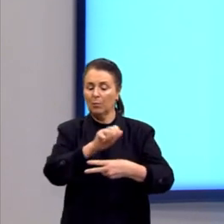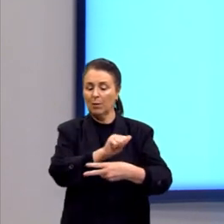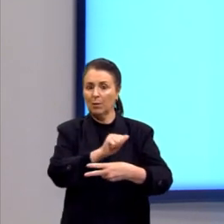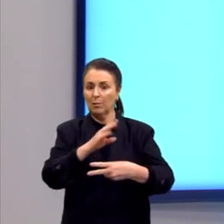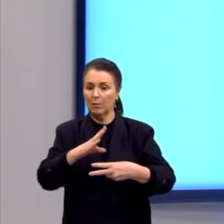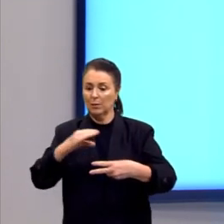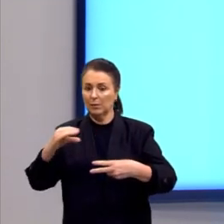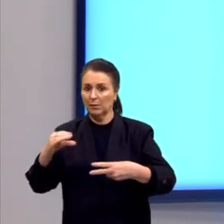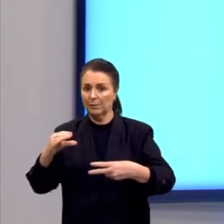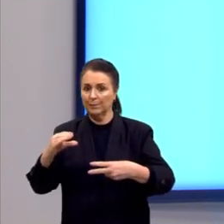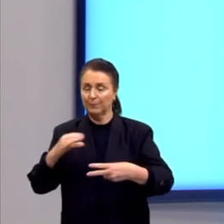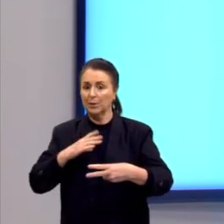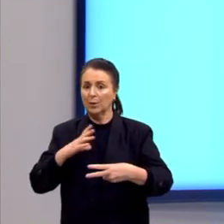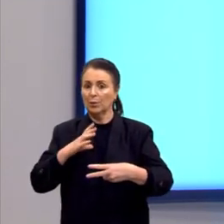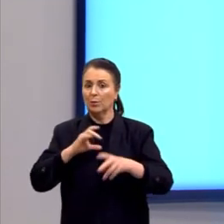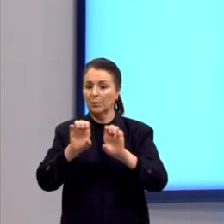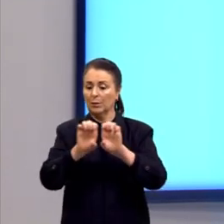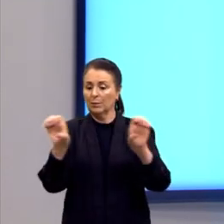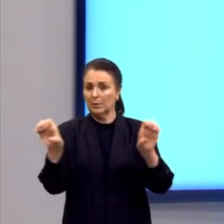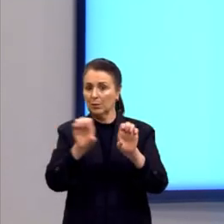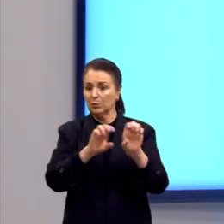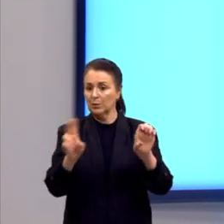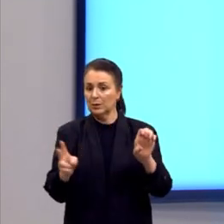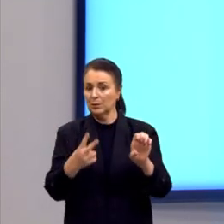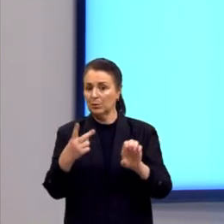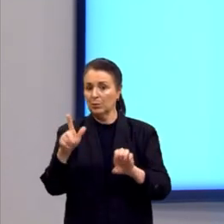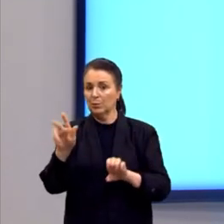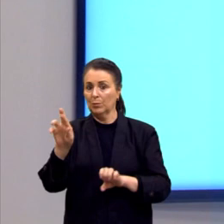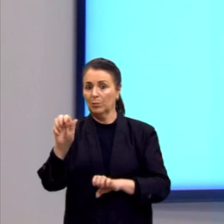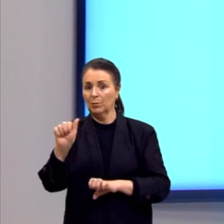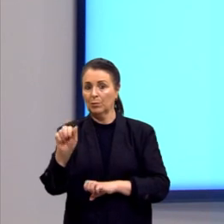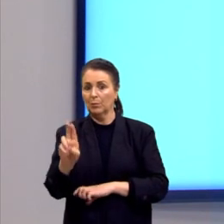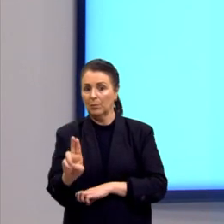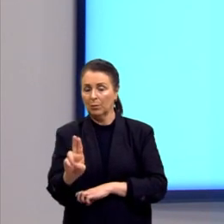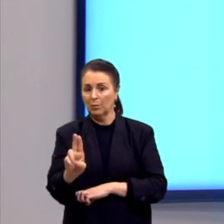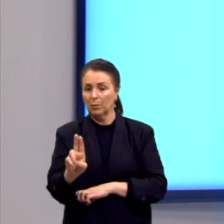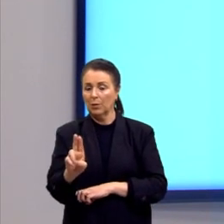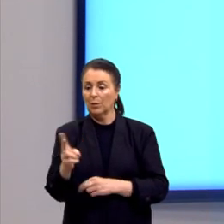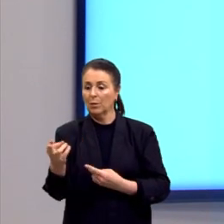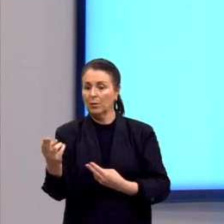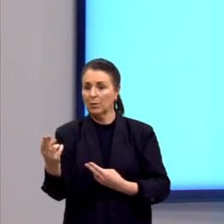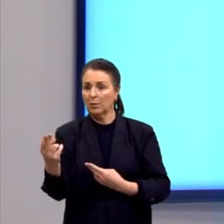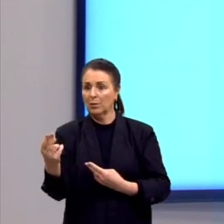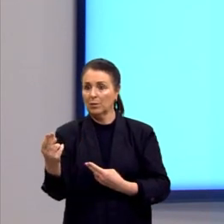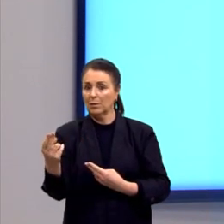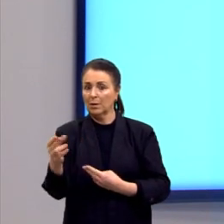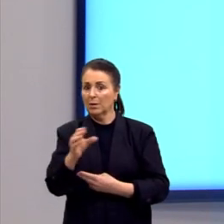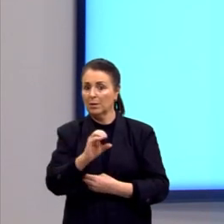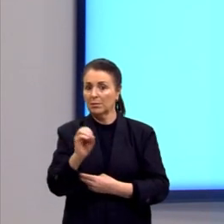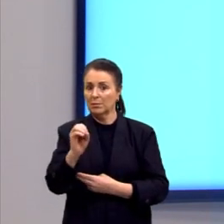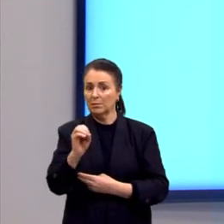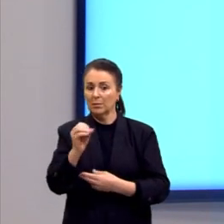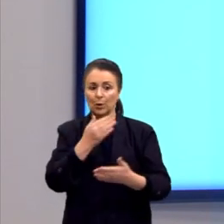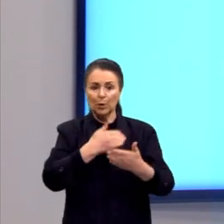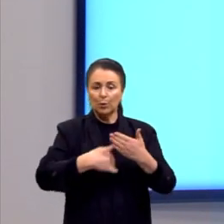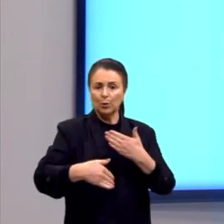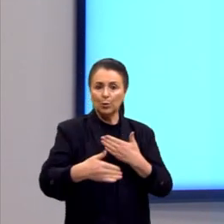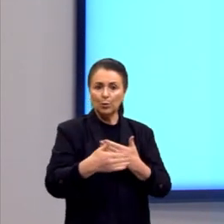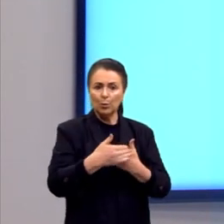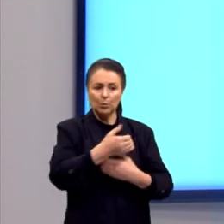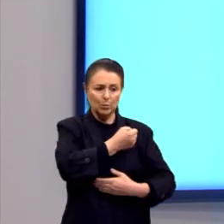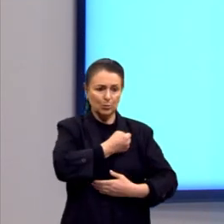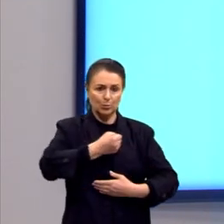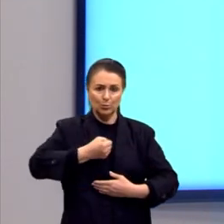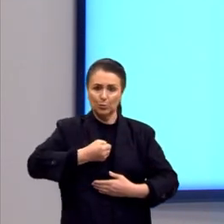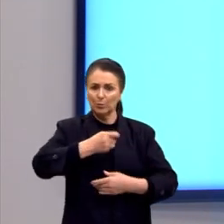ao meio ser em uma equação de segundo grau a gente sempre igual a zero né então deixa todos os termos